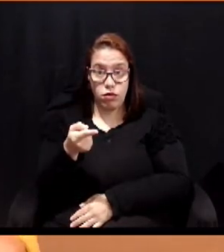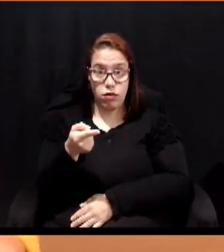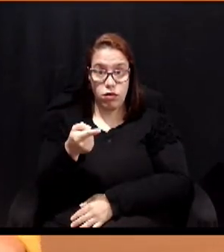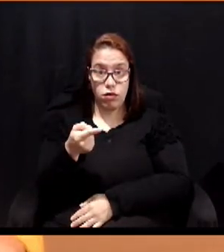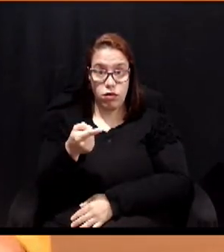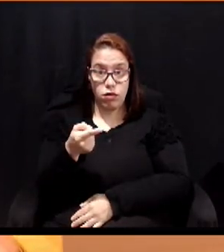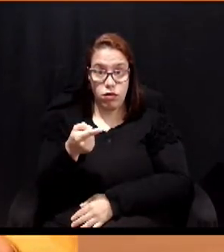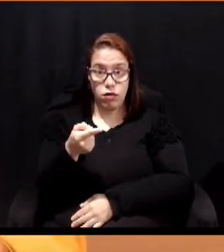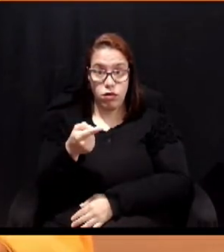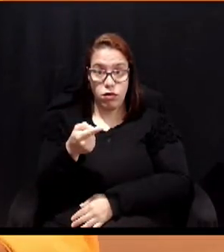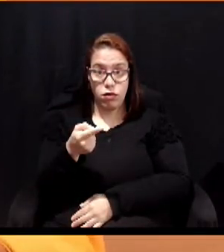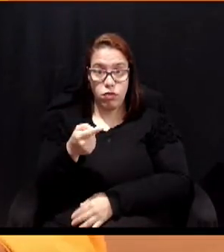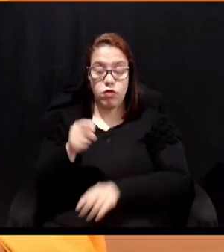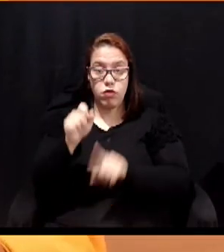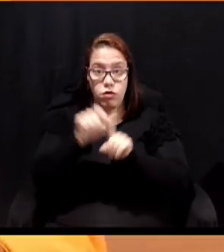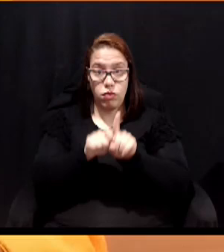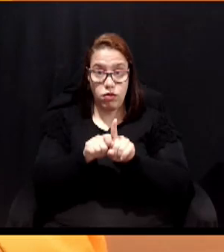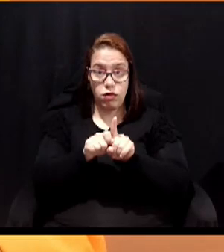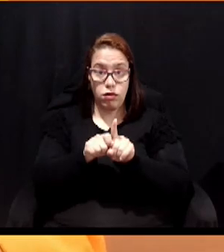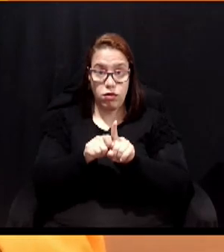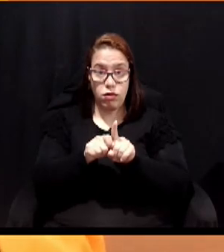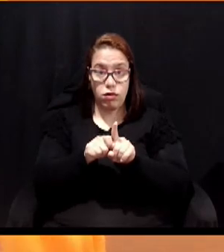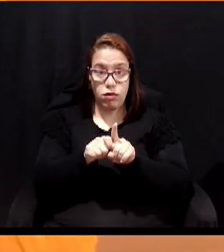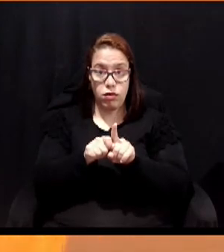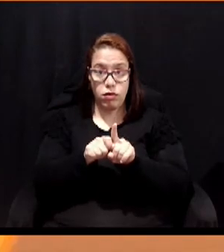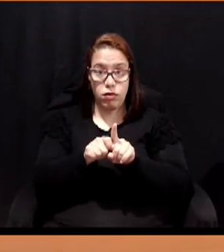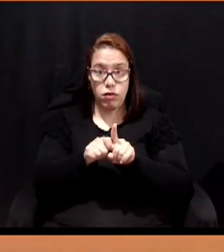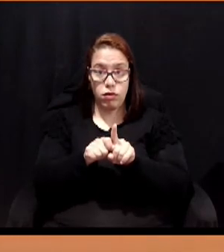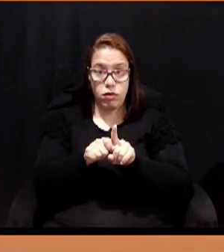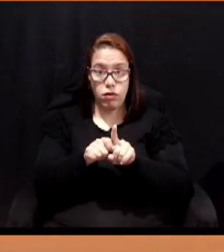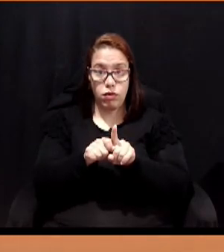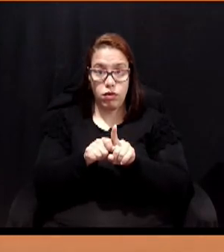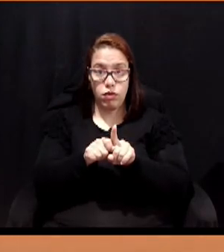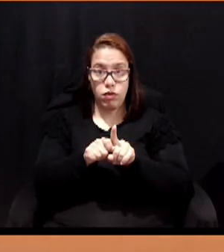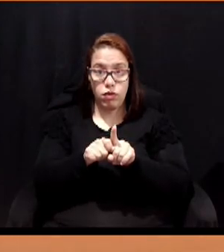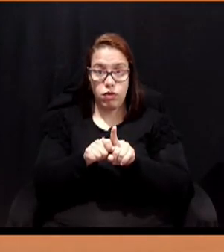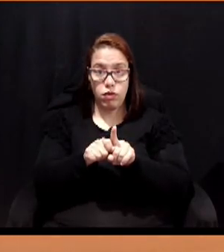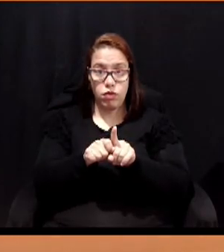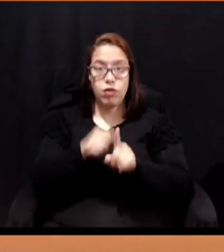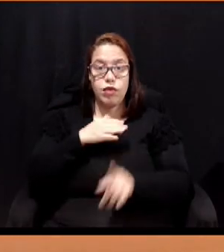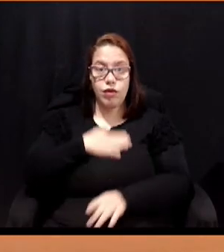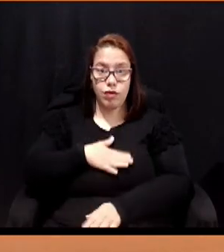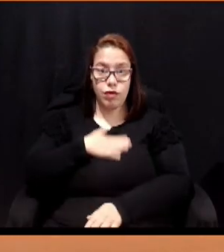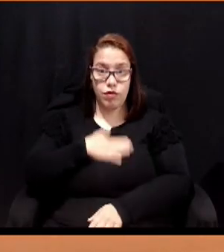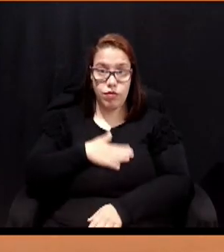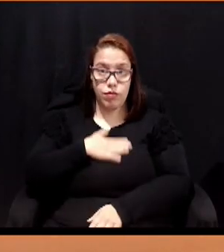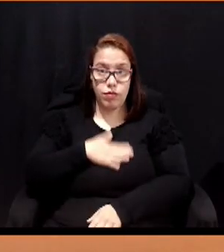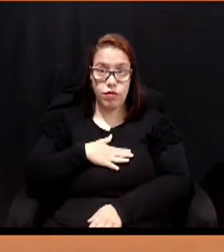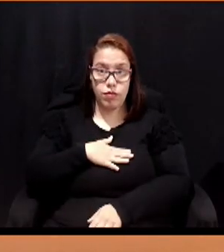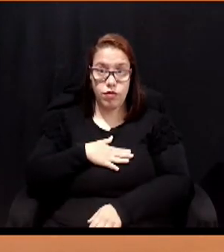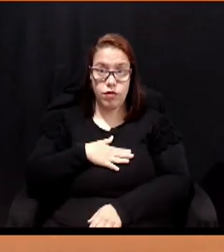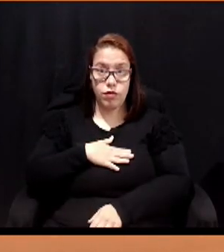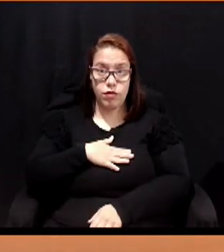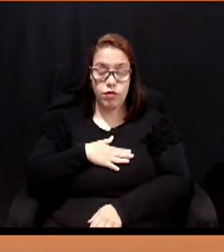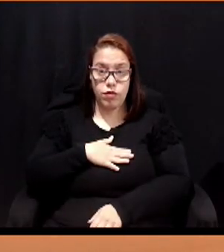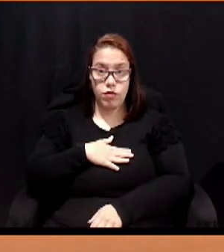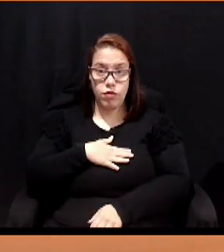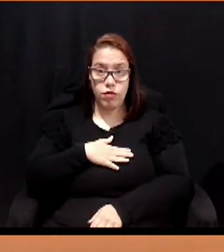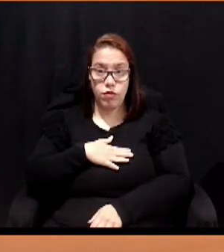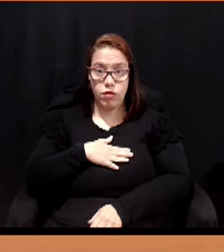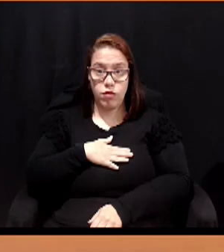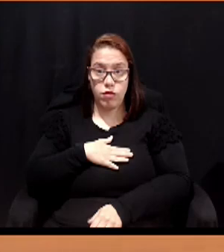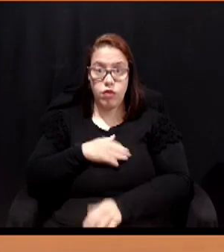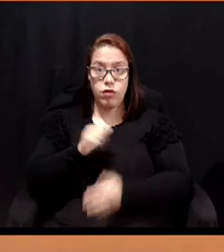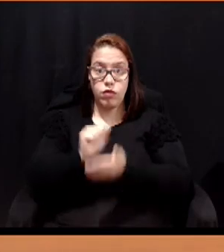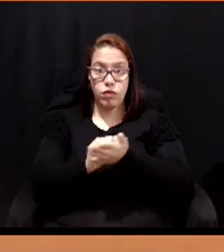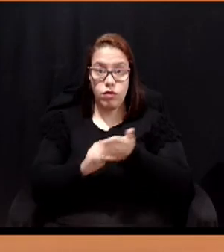próximo mês, né? No próximo mês de agosto, no caso, após o recesso da Câmara, qual que será a nossa atividade. Vou deixar aqui